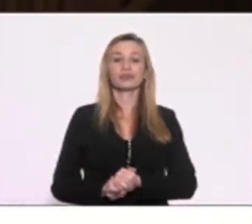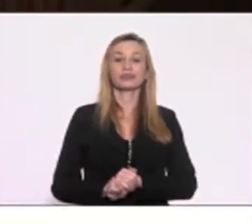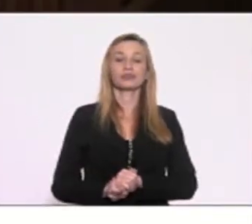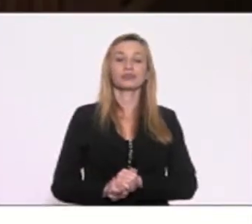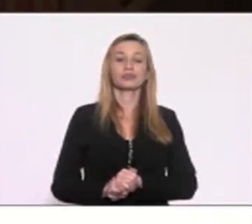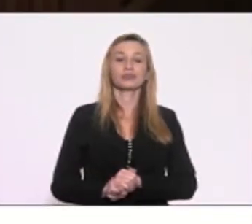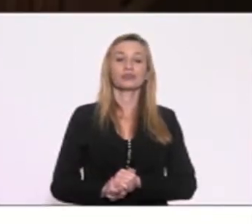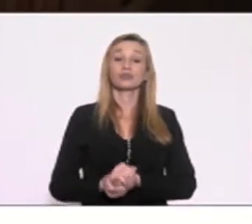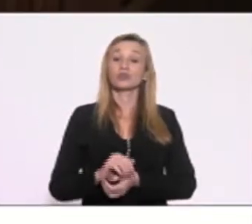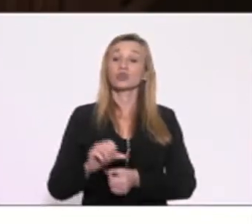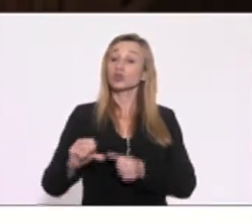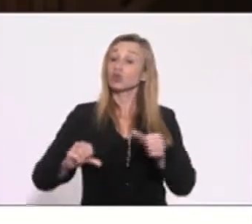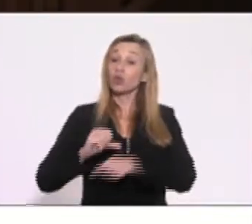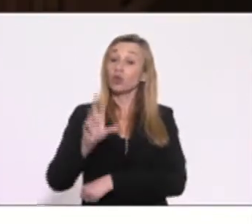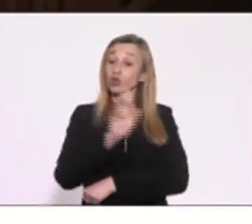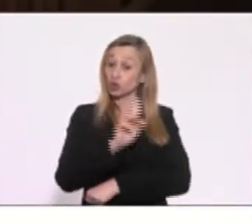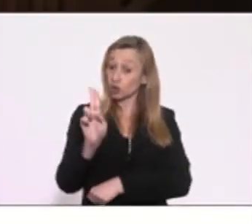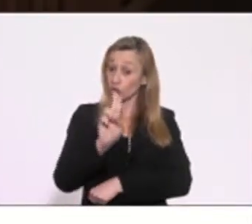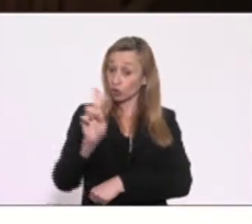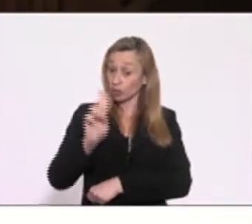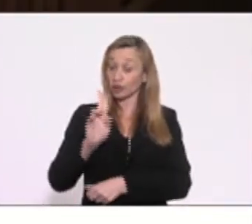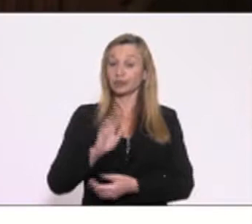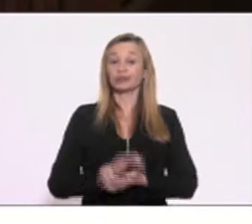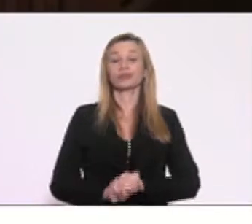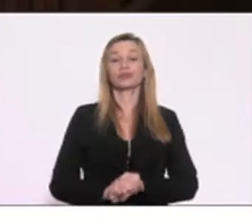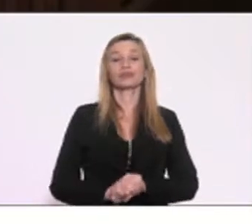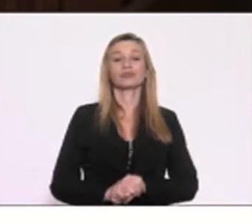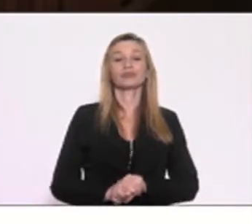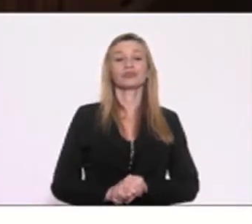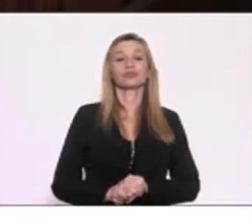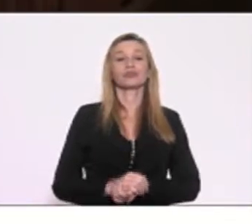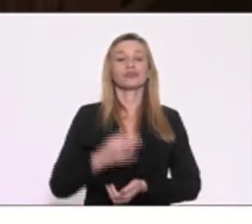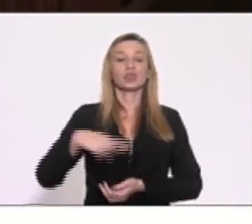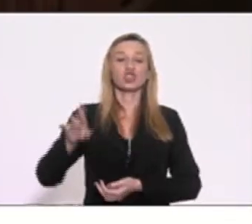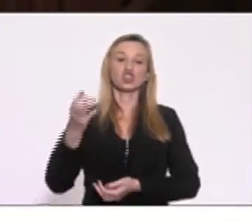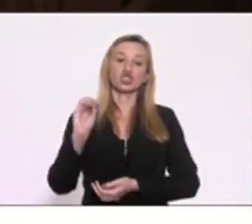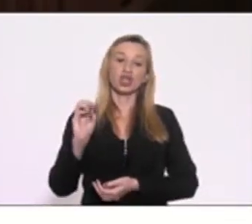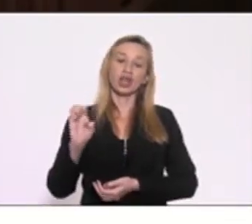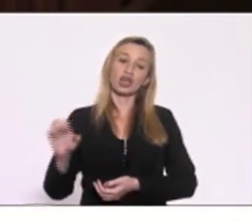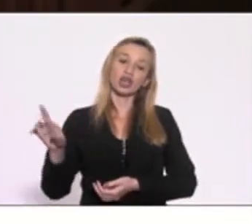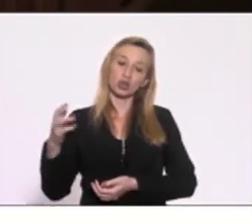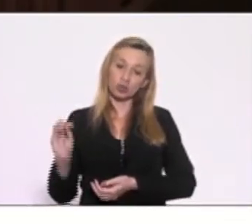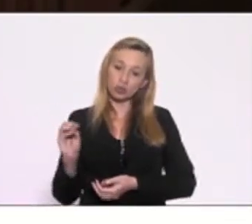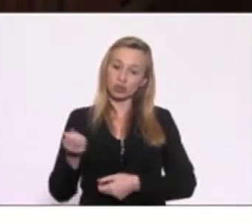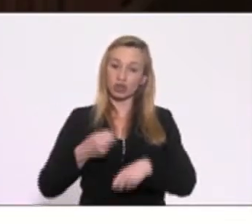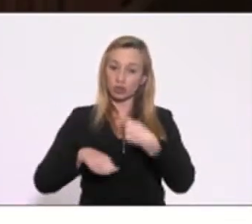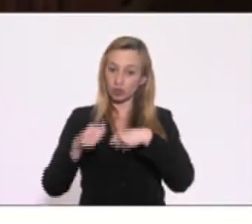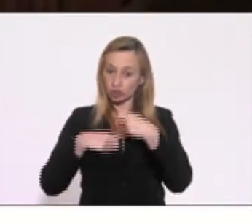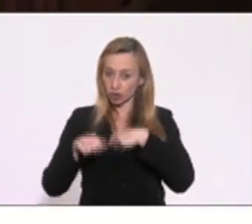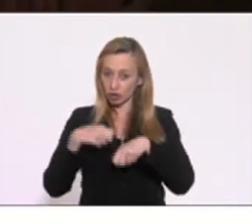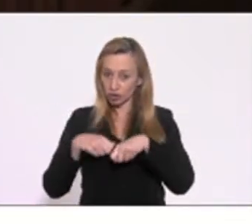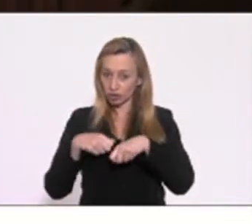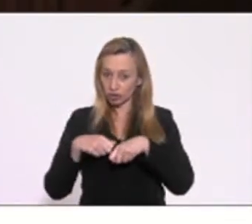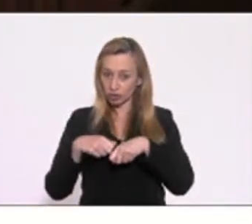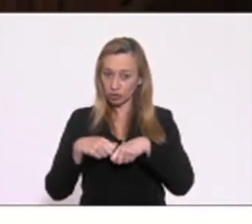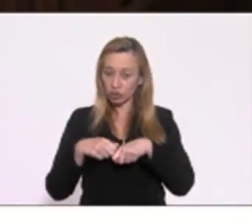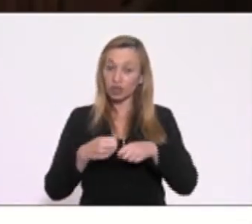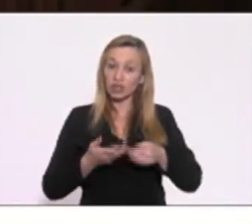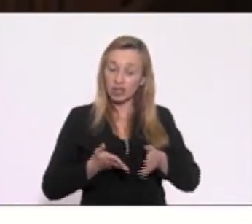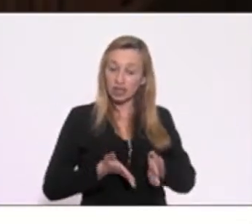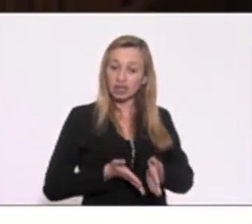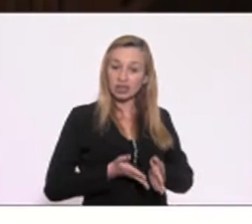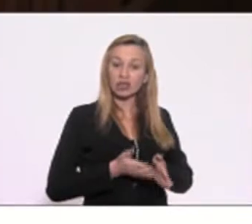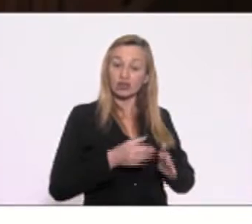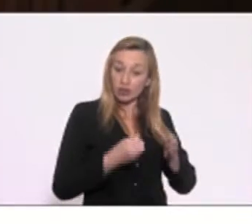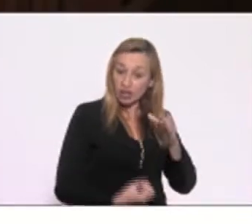rebatizando com outro nome, do Ministério da Economia, e ele nasceu na Fazenda e foi